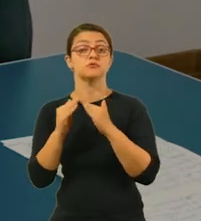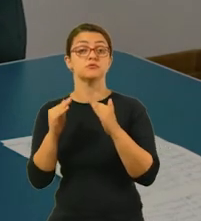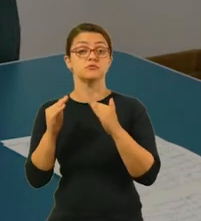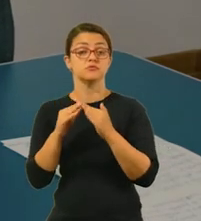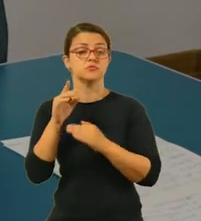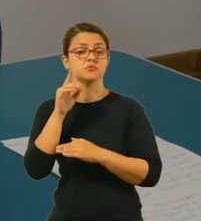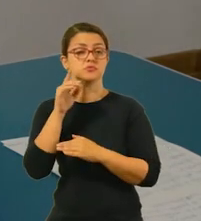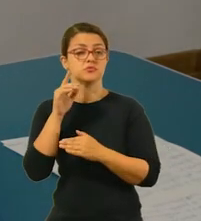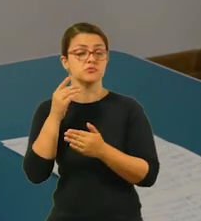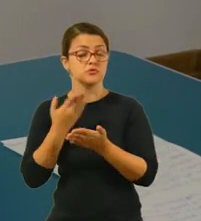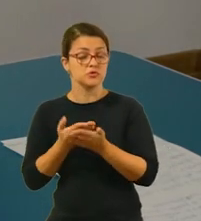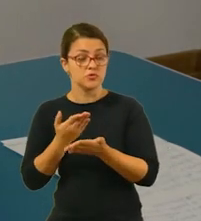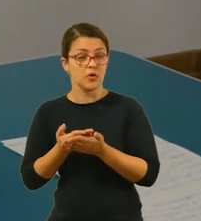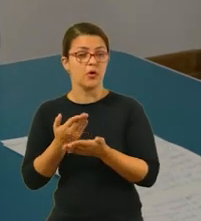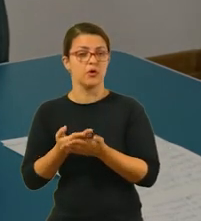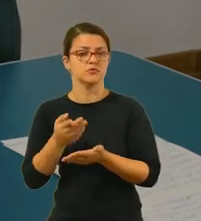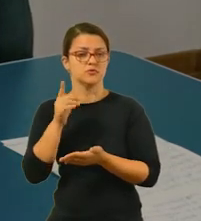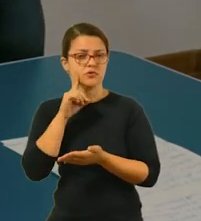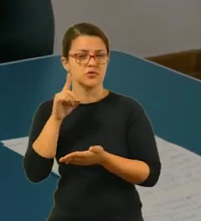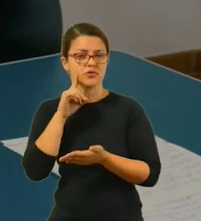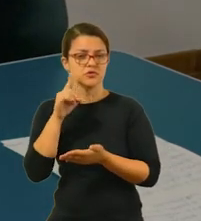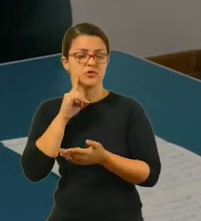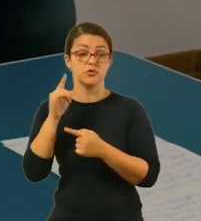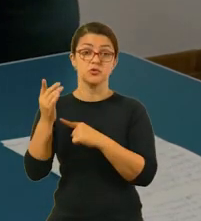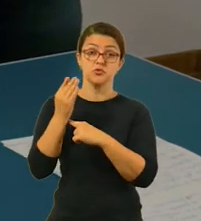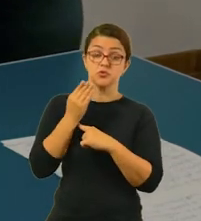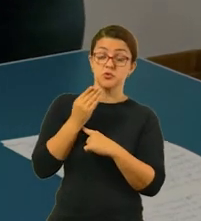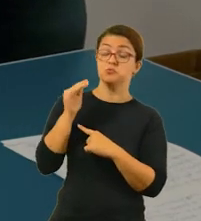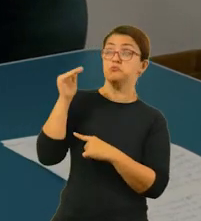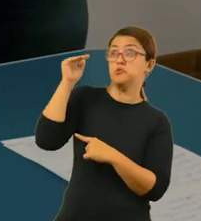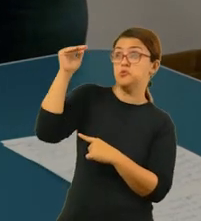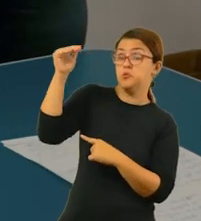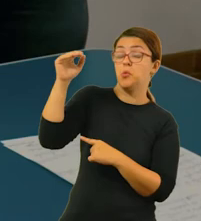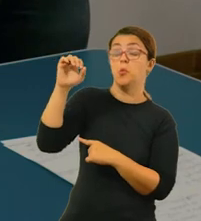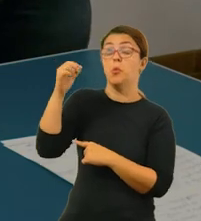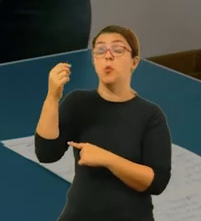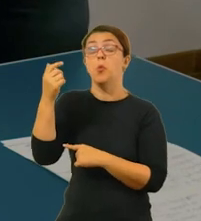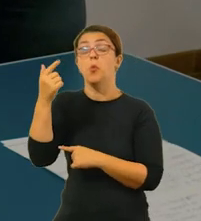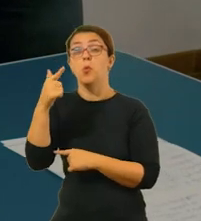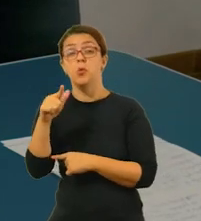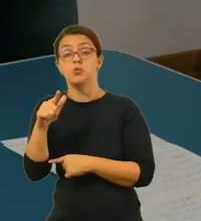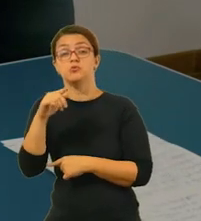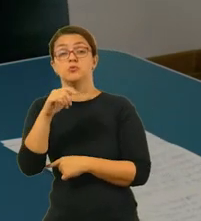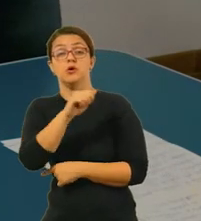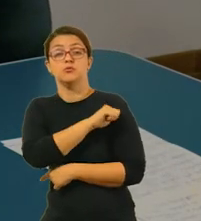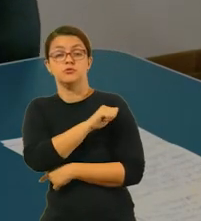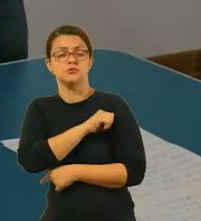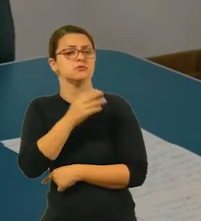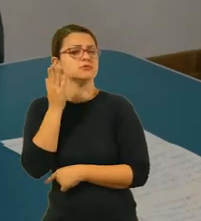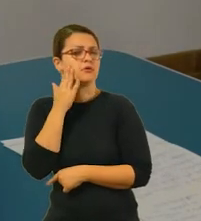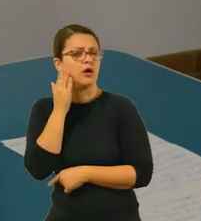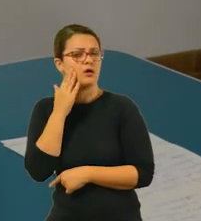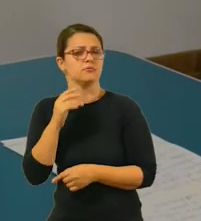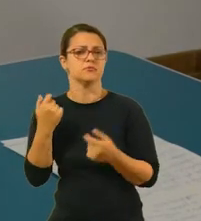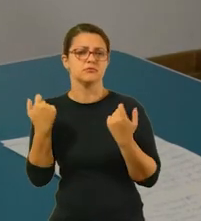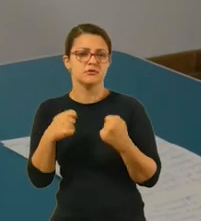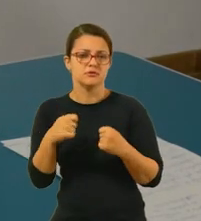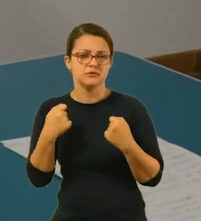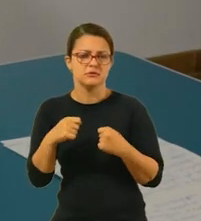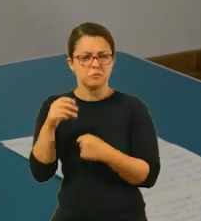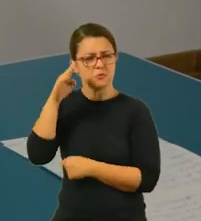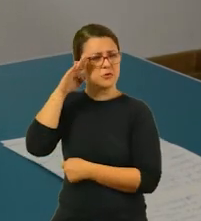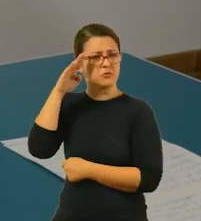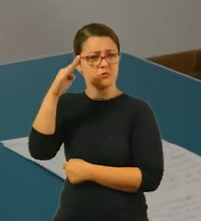ajuda de uma outra pessoa, seja um adulto ou um outro aluno? Nós sabemos que na escola vocês precisam principalmente da ajuda